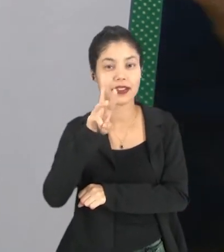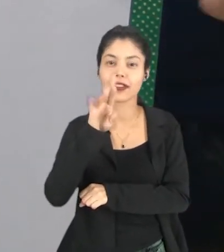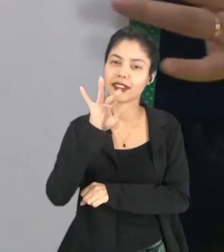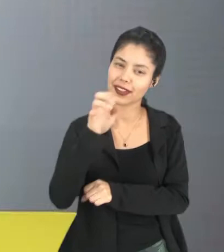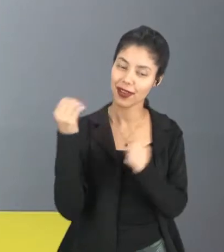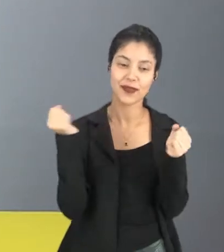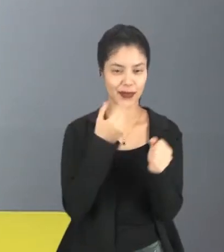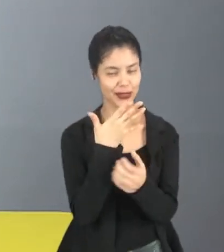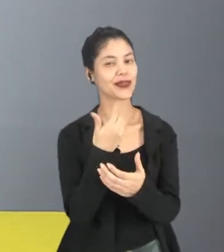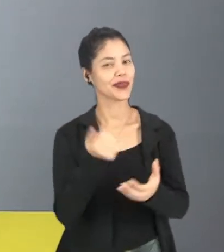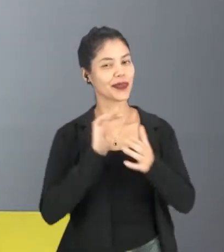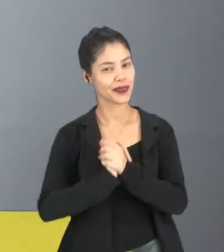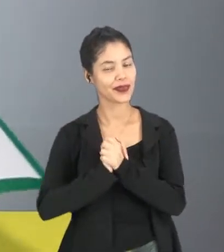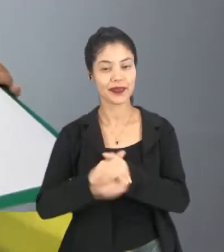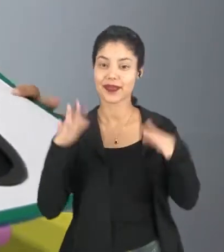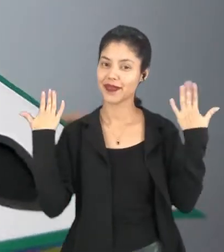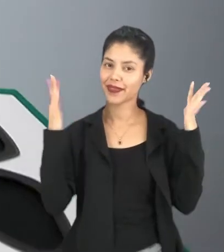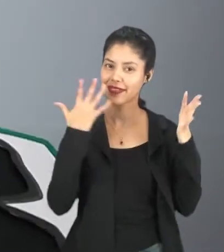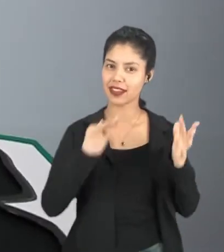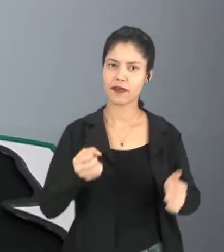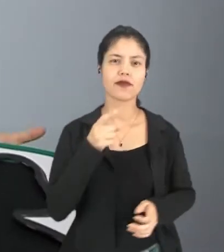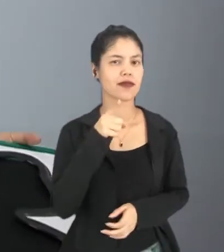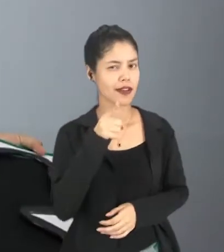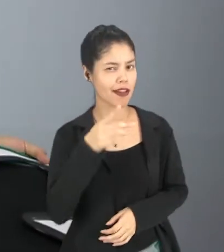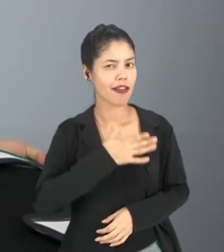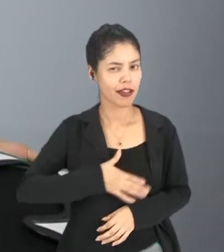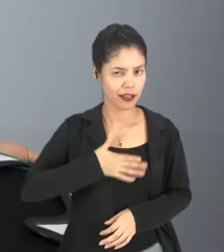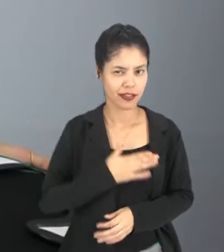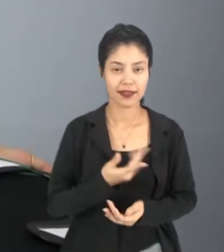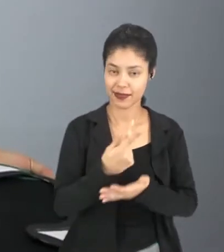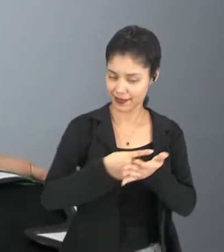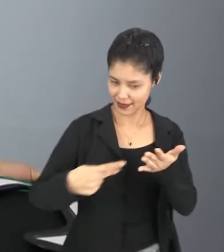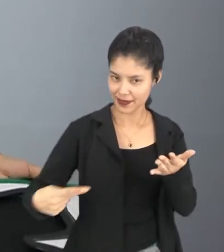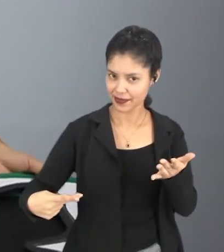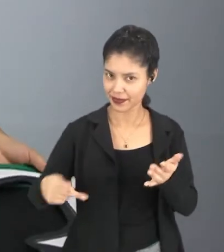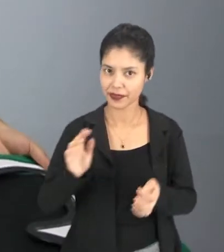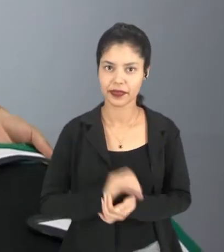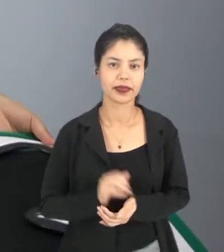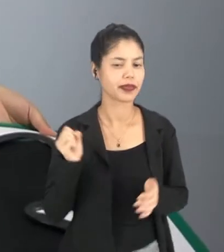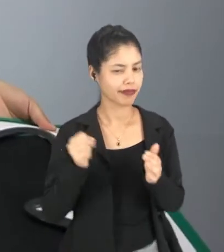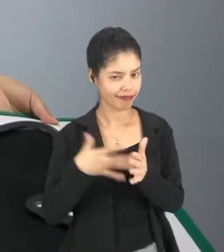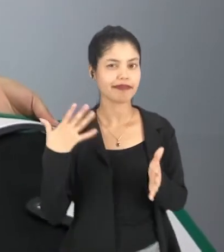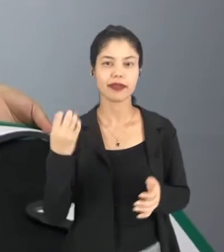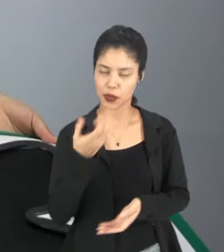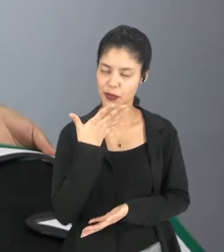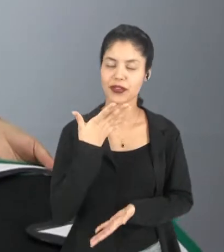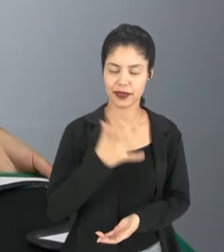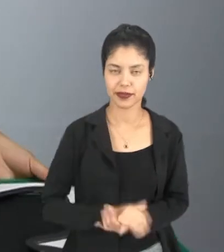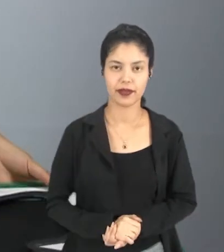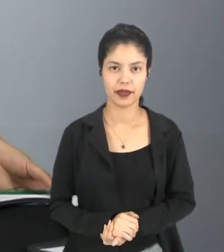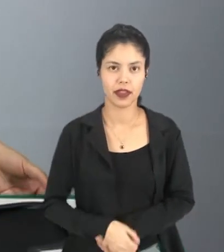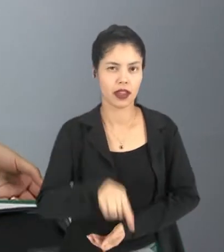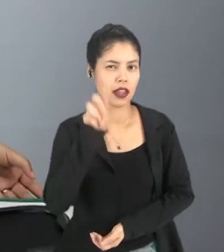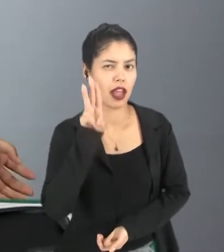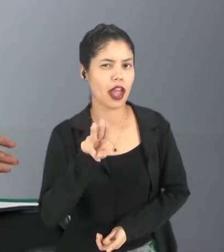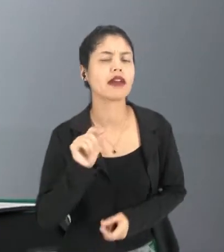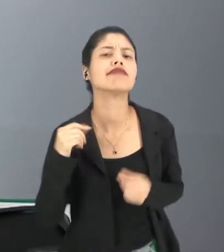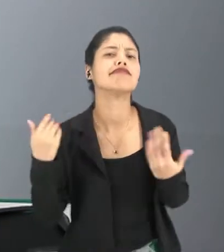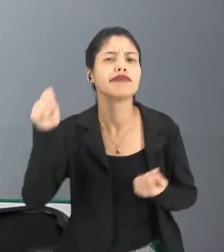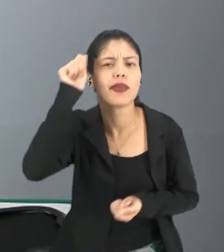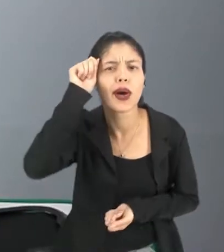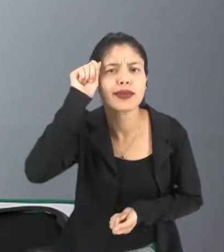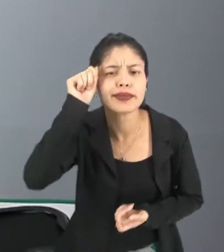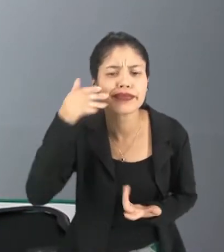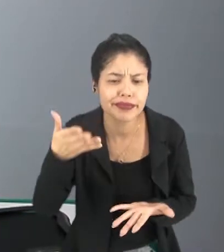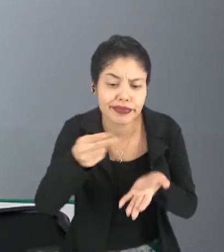bem, crianças. Vocês gostaram desse poema? Muito bem. Quem é o autor mesmo